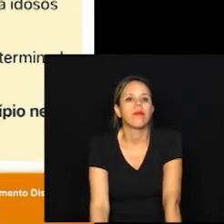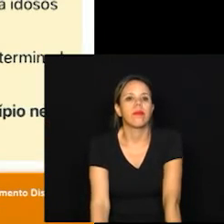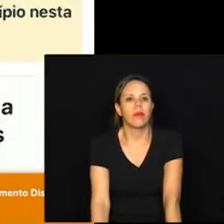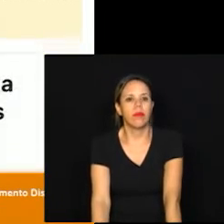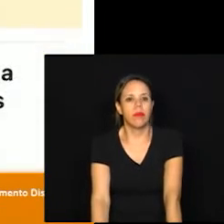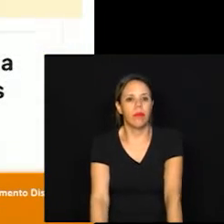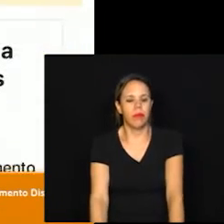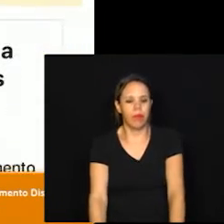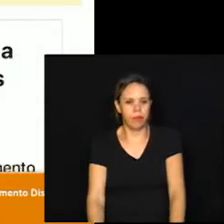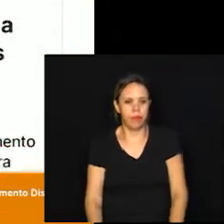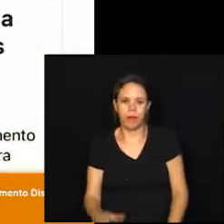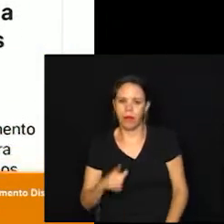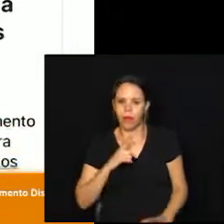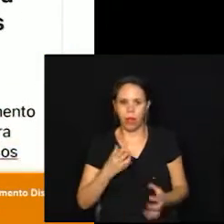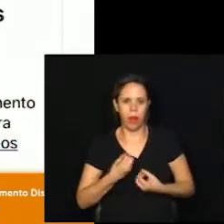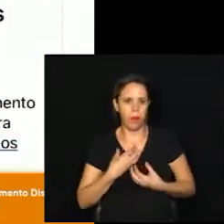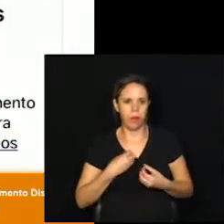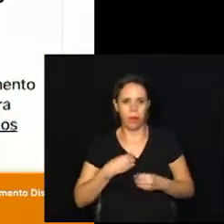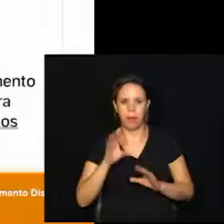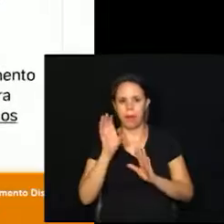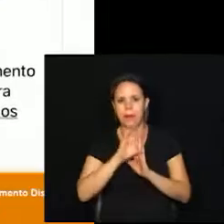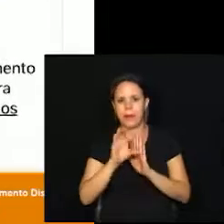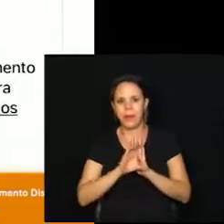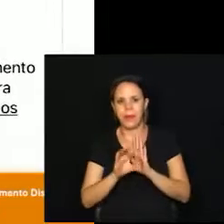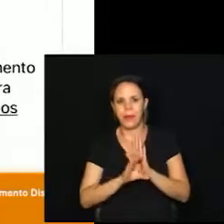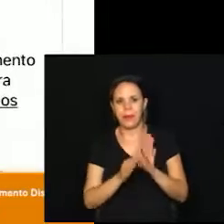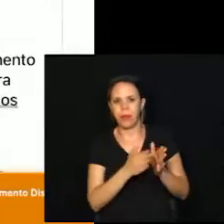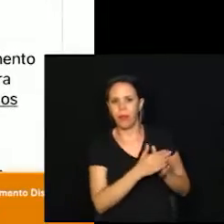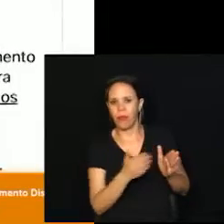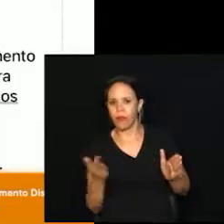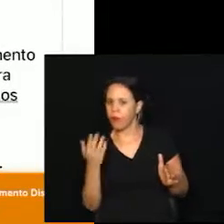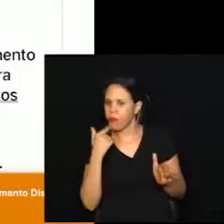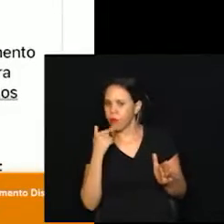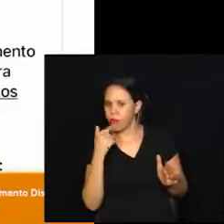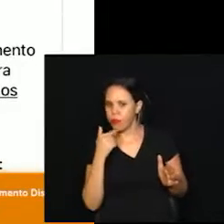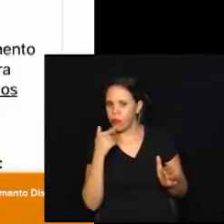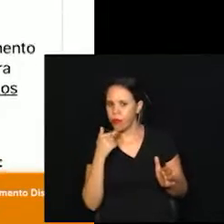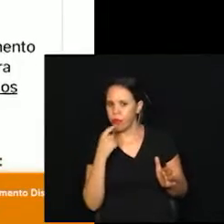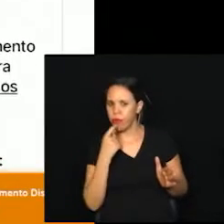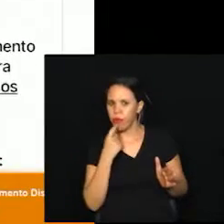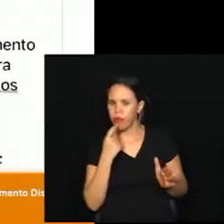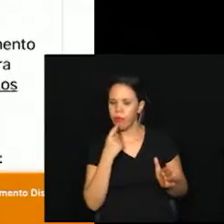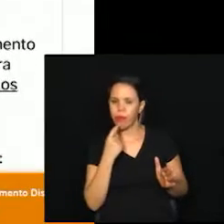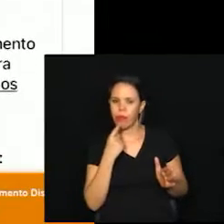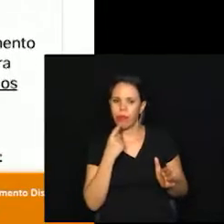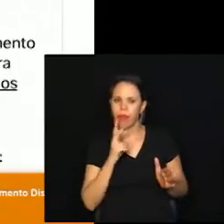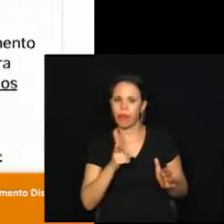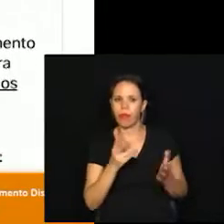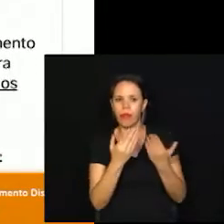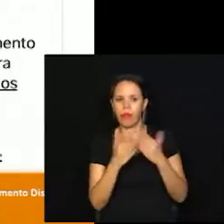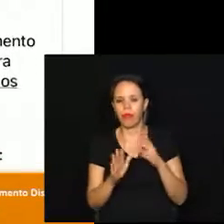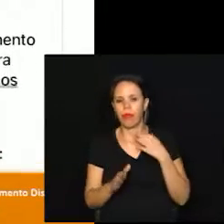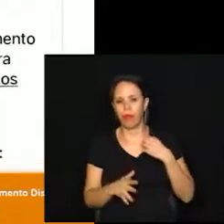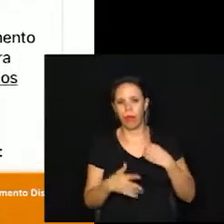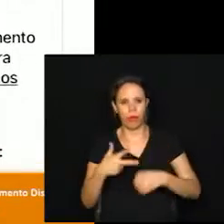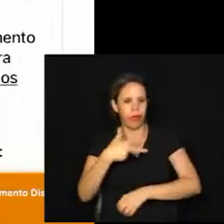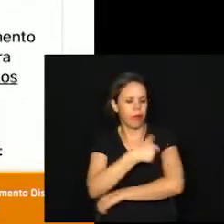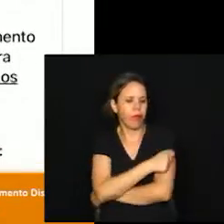vacina.campinas.sp.gov.br. Aqui você tem todo o cronograma da fase que nós estamos. Olha lá, Campinas segue aberto para